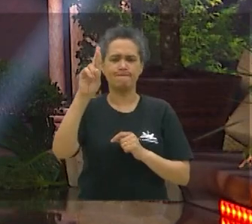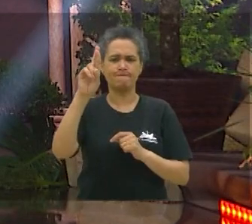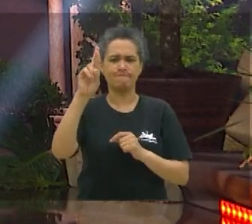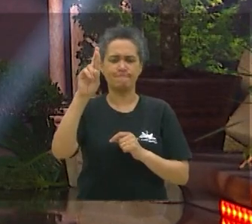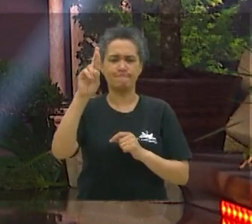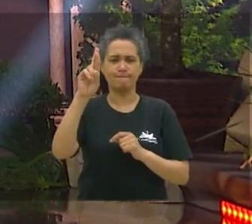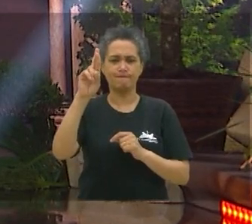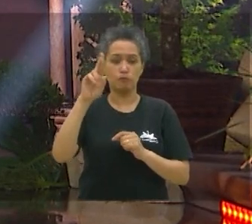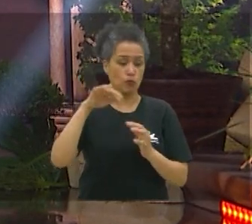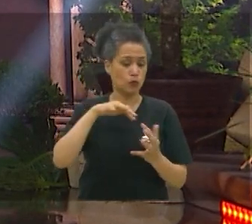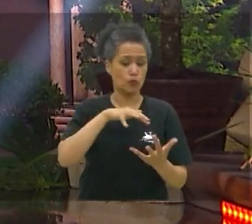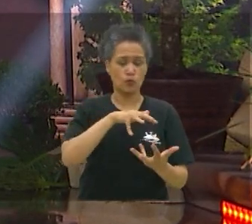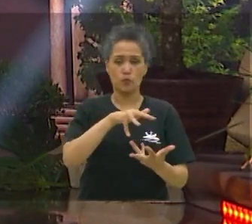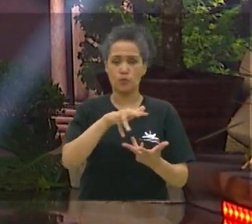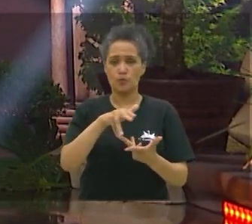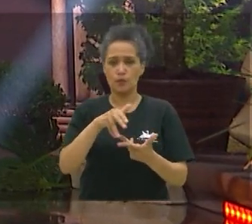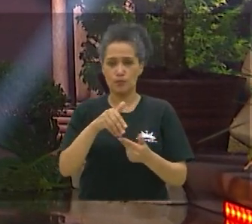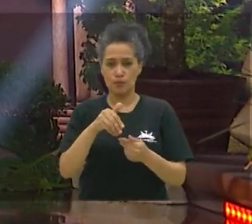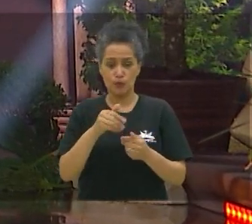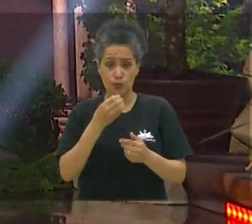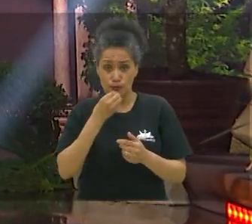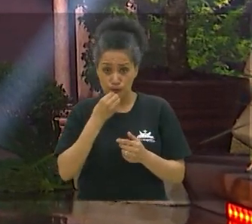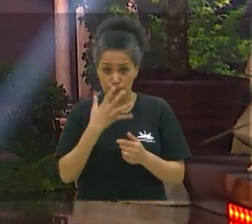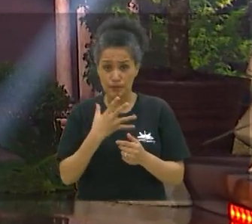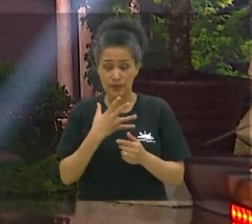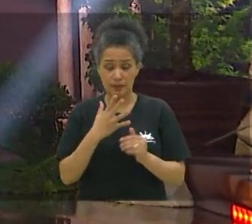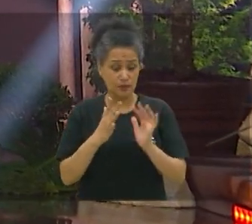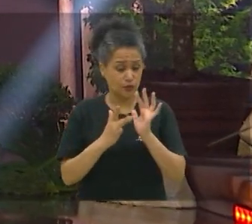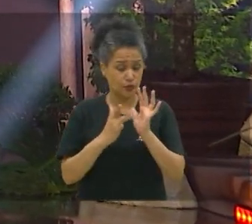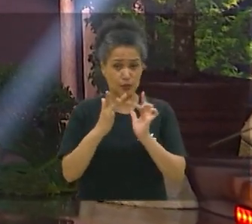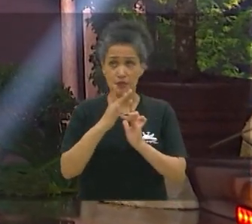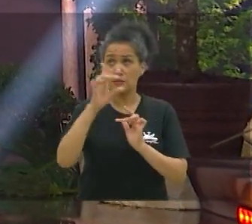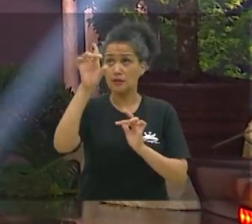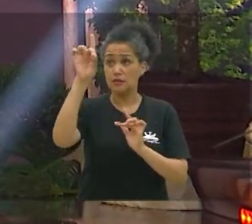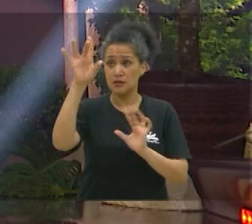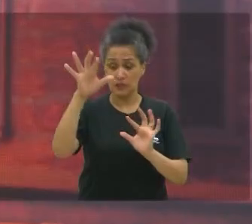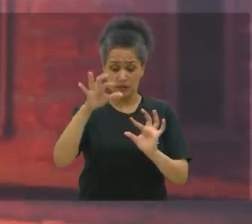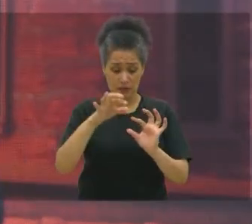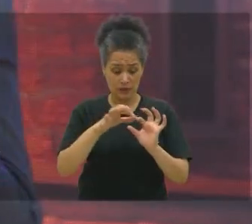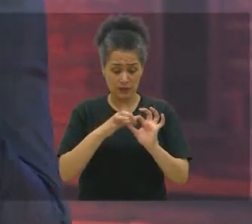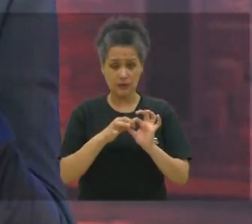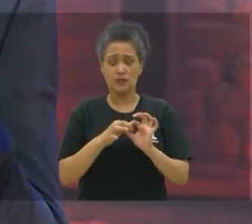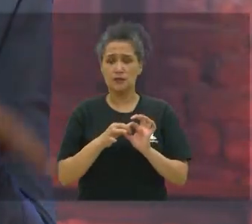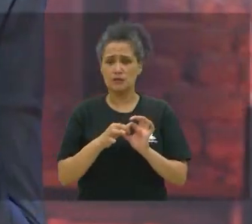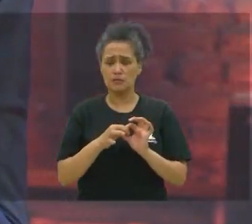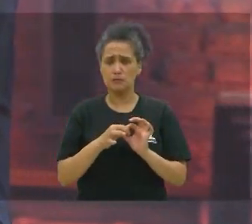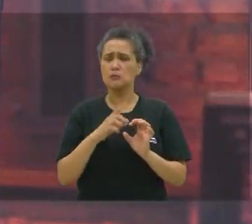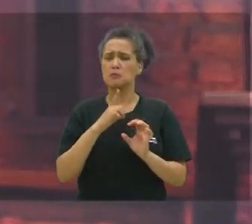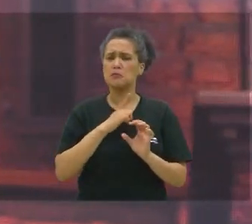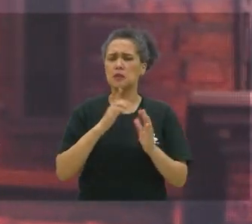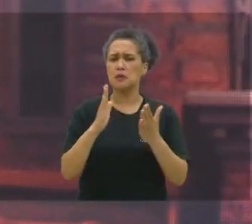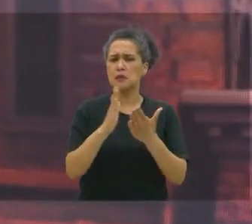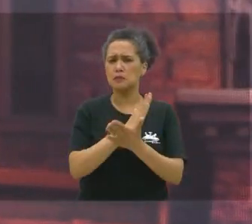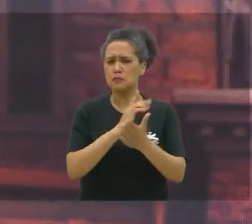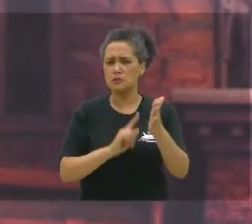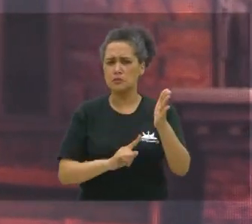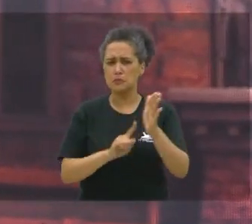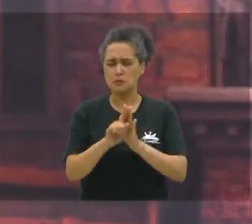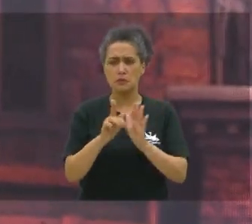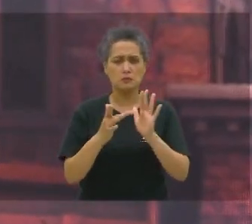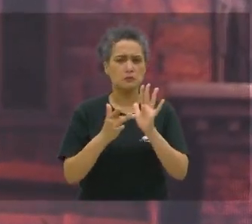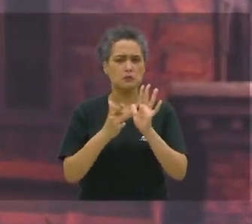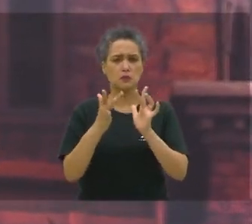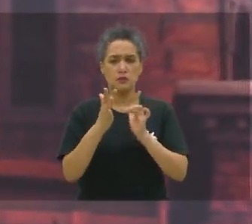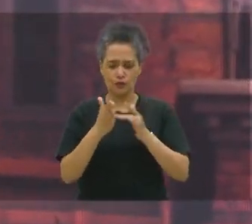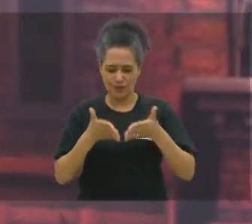passasse pelo mundo fazendo bem. Ele era Deus. Há quem pergunte: quando Jesus nasceu em Belém,